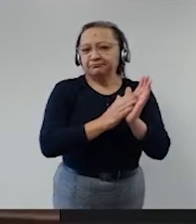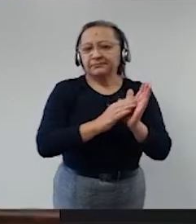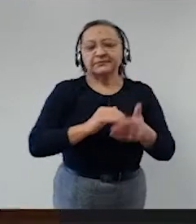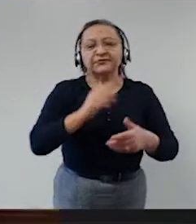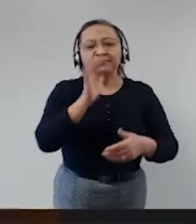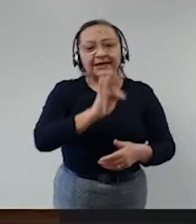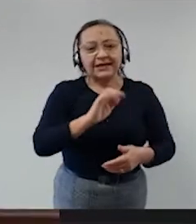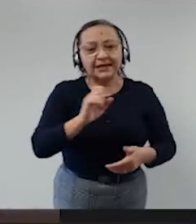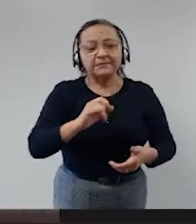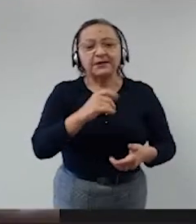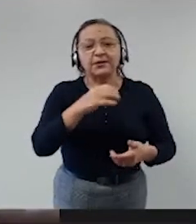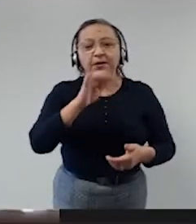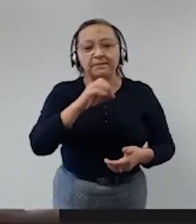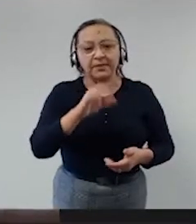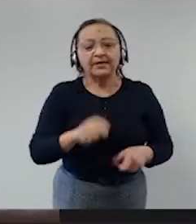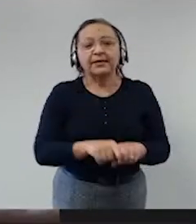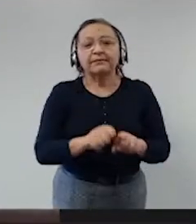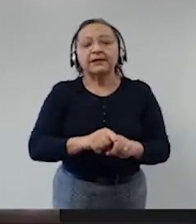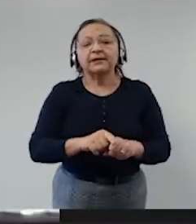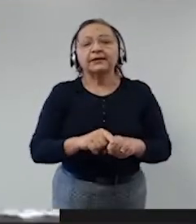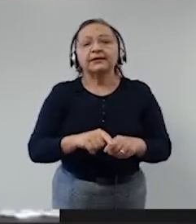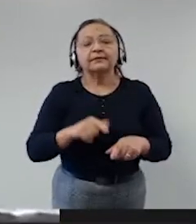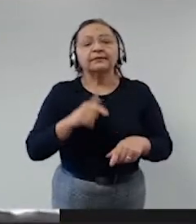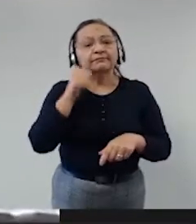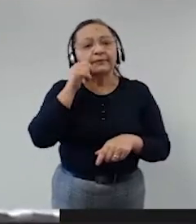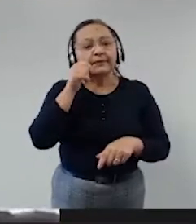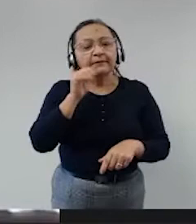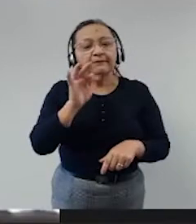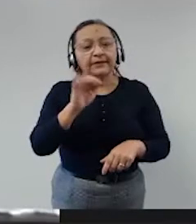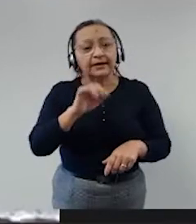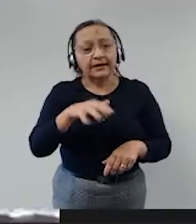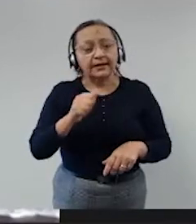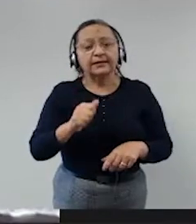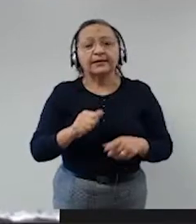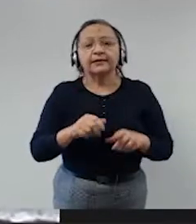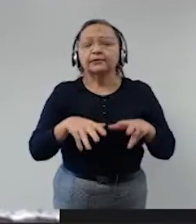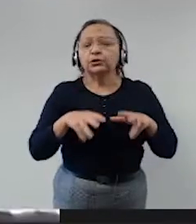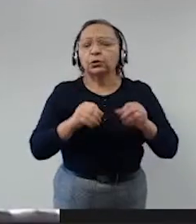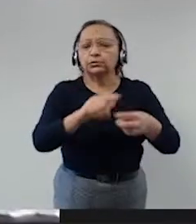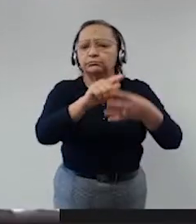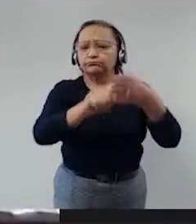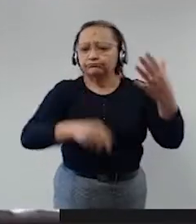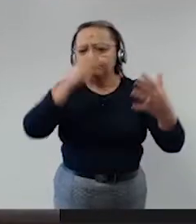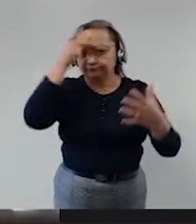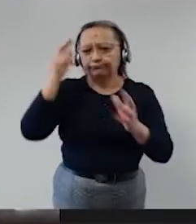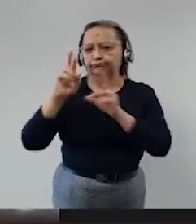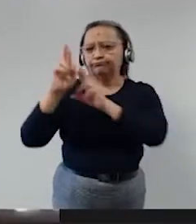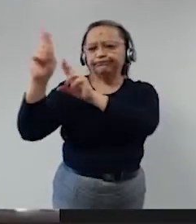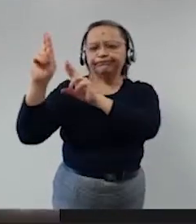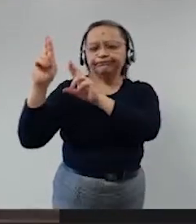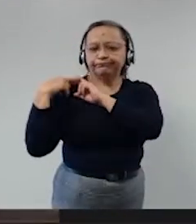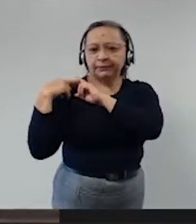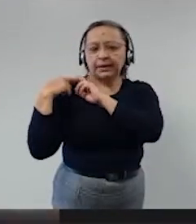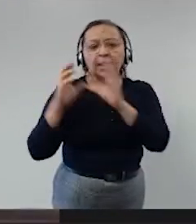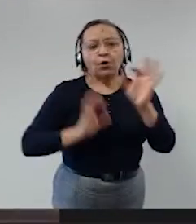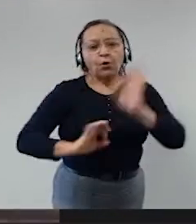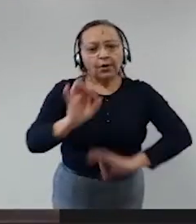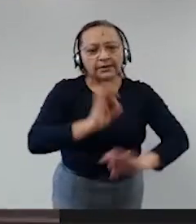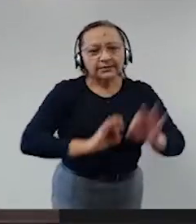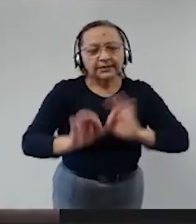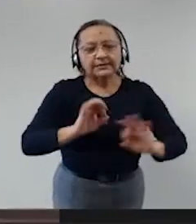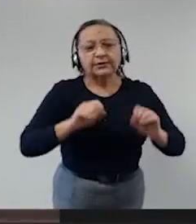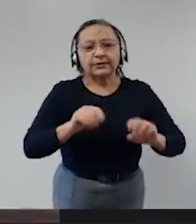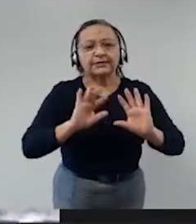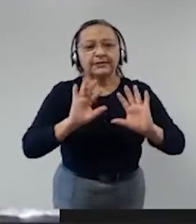Alberto Simonetti, Fernanda Marinella, Marcos Vinícius e Rony Preuss pela organização e realização desse grandioso